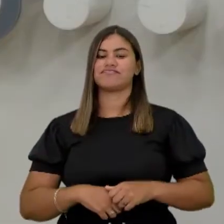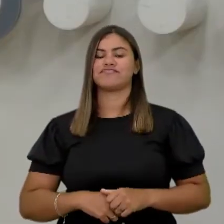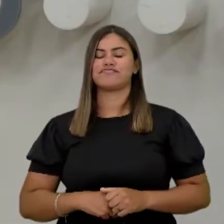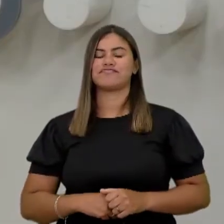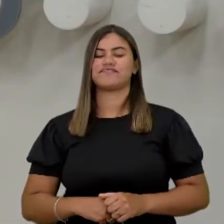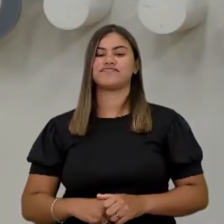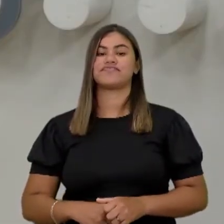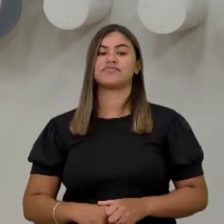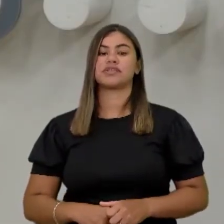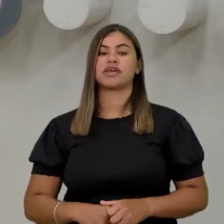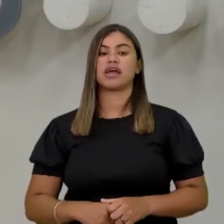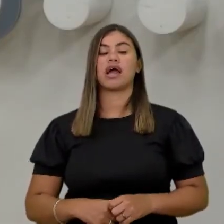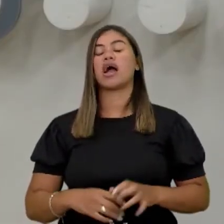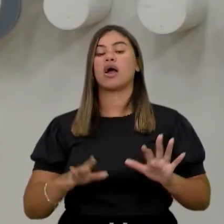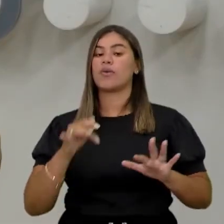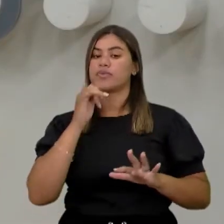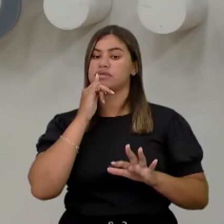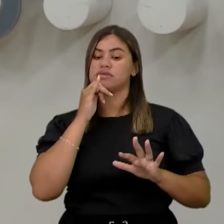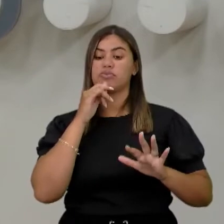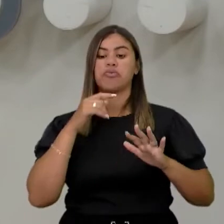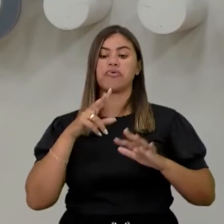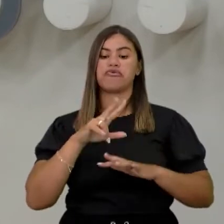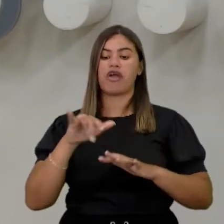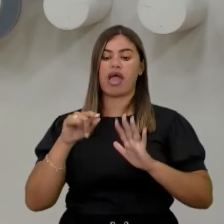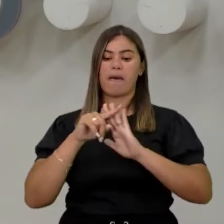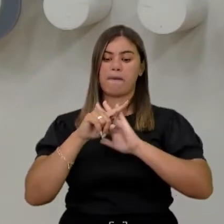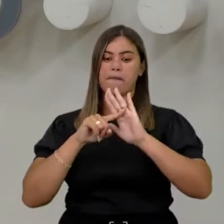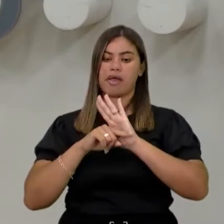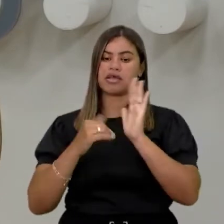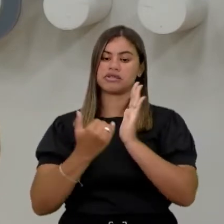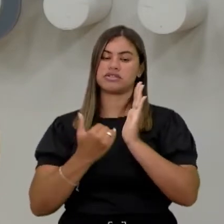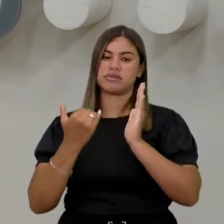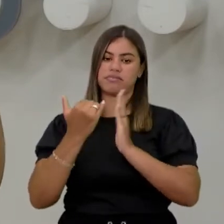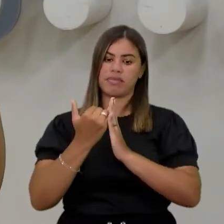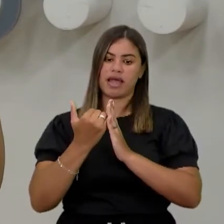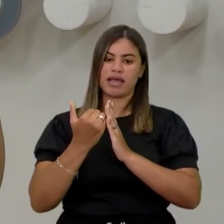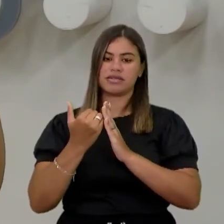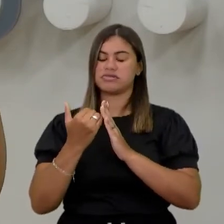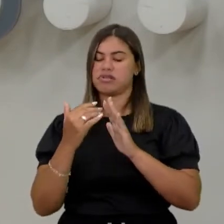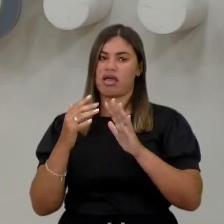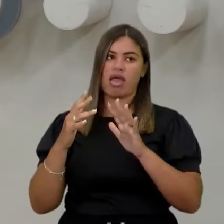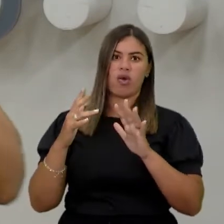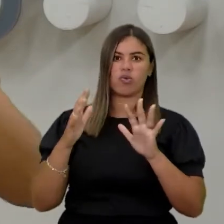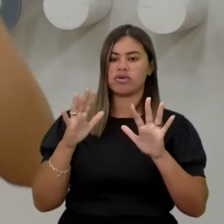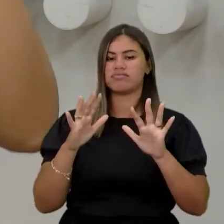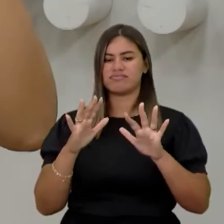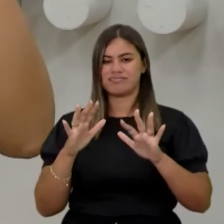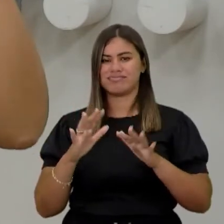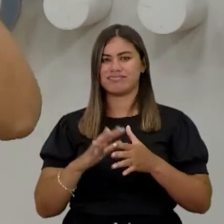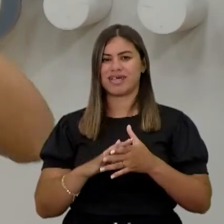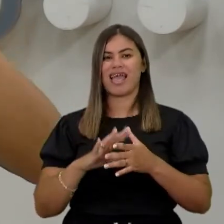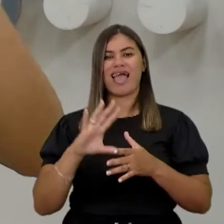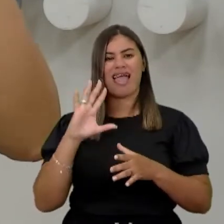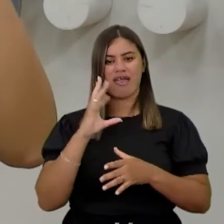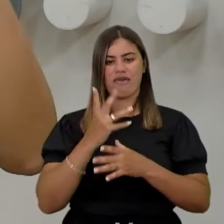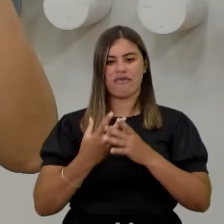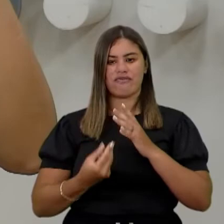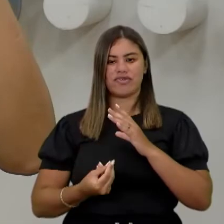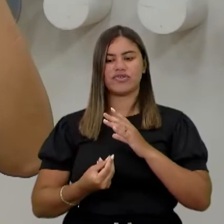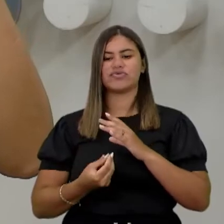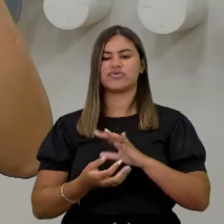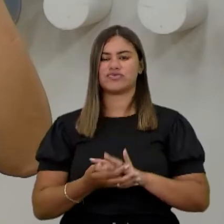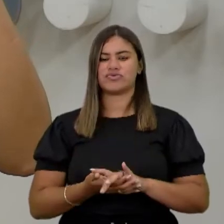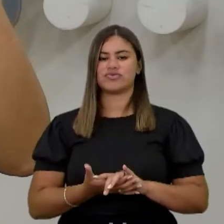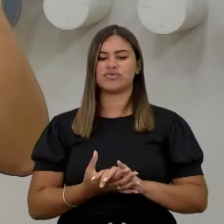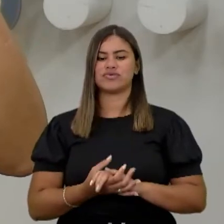vai lá no que mais pesquisado, aí você pode achar, estamos nessa época, carnaval. Então, mais procurado, a palavra mais procurada. Você procurou em qual